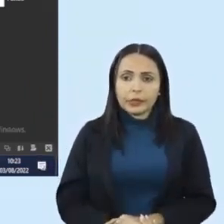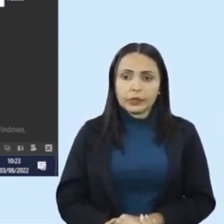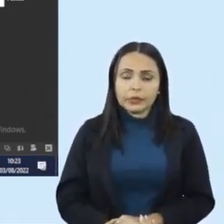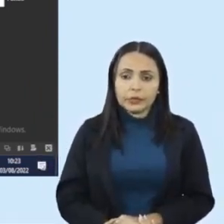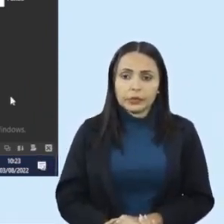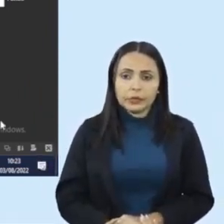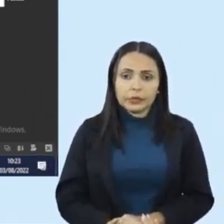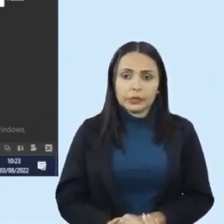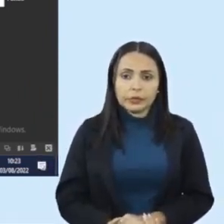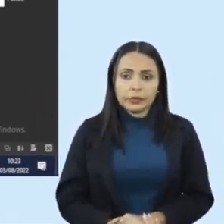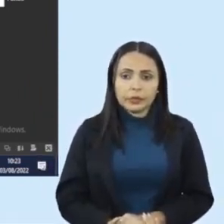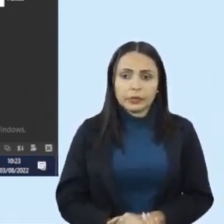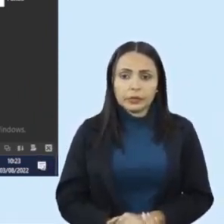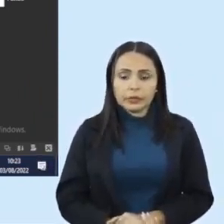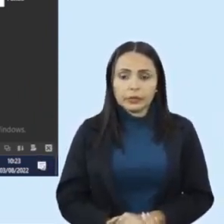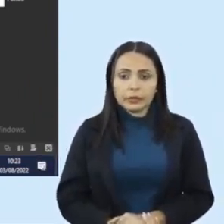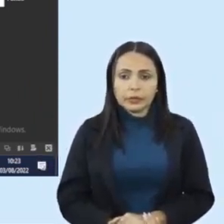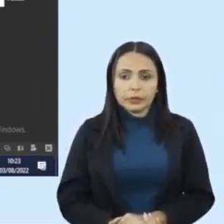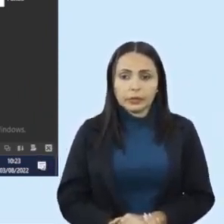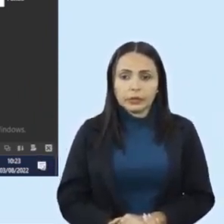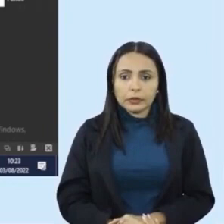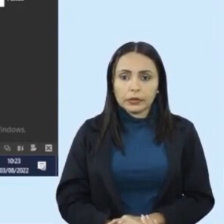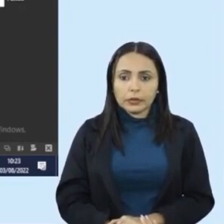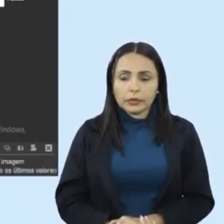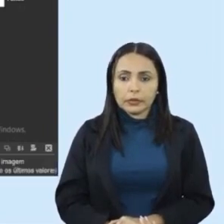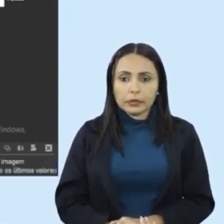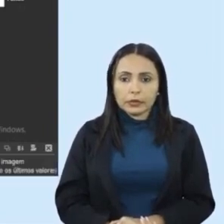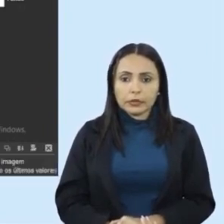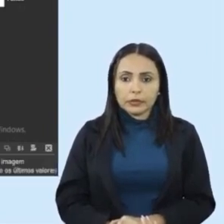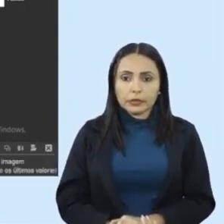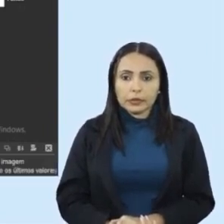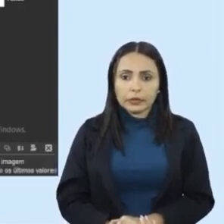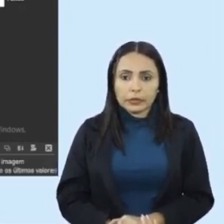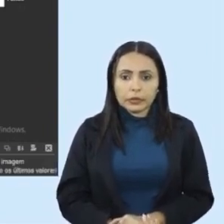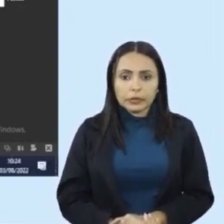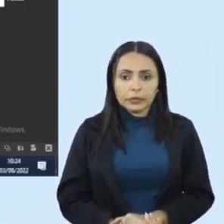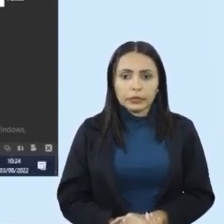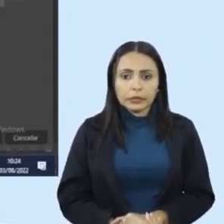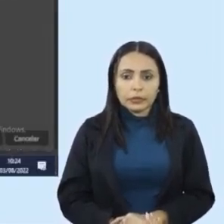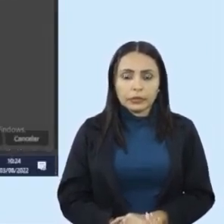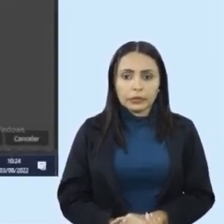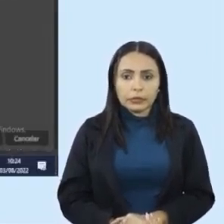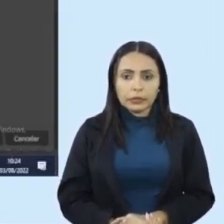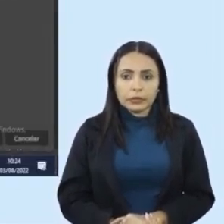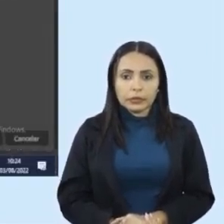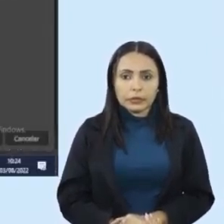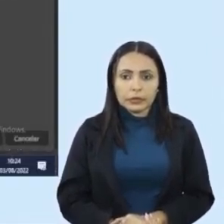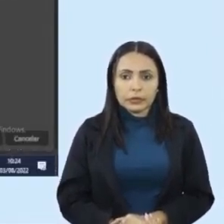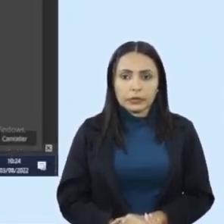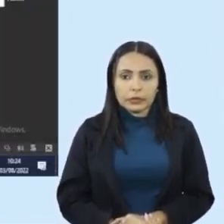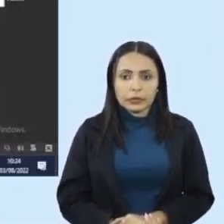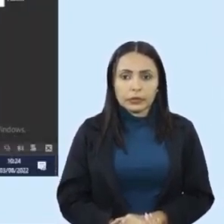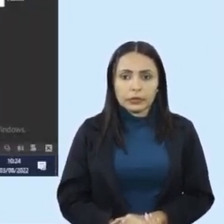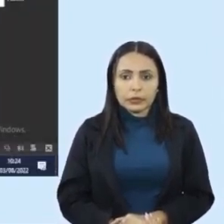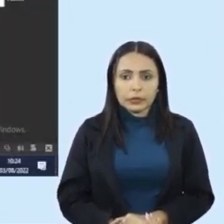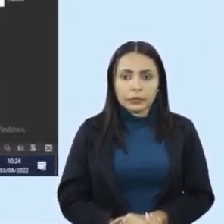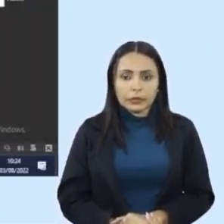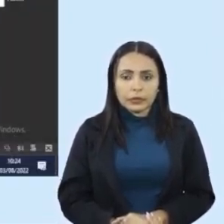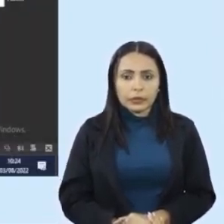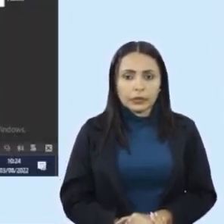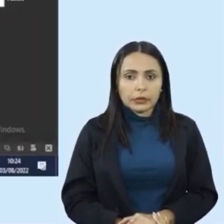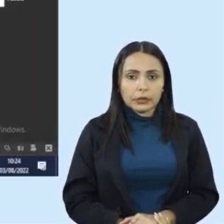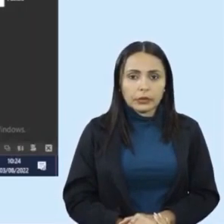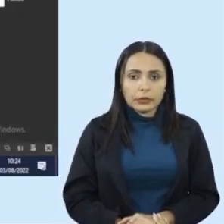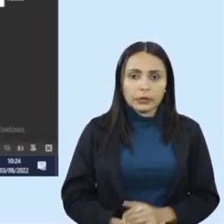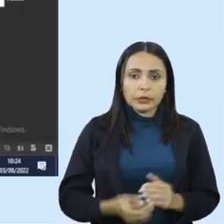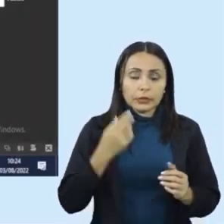para fazer a nossa camada que acaba de ser criada, que é a camada 01. Então, vamos criar mais uma camada. Como essa é a nossa segunda camada,